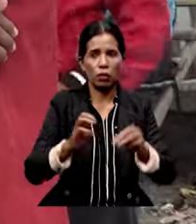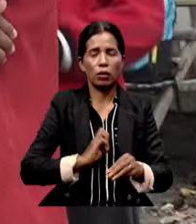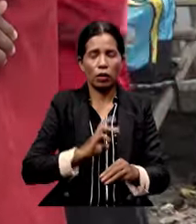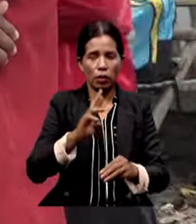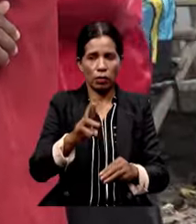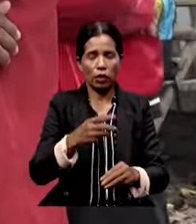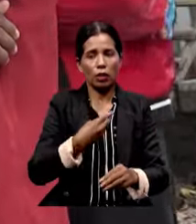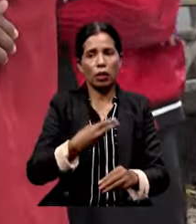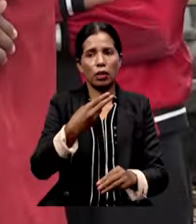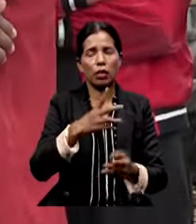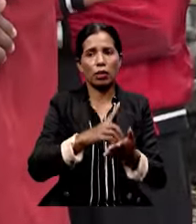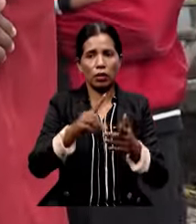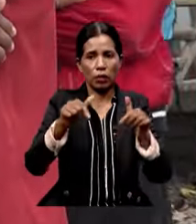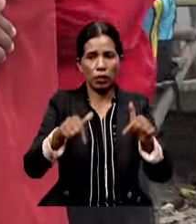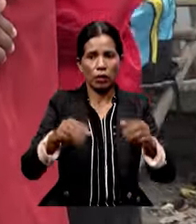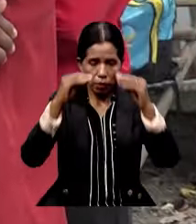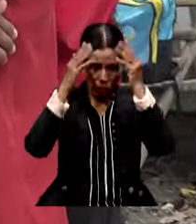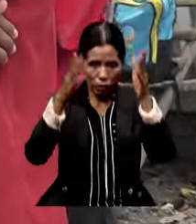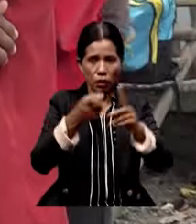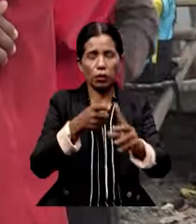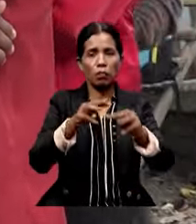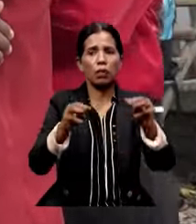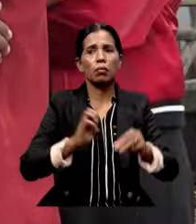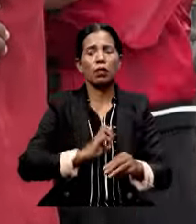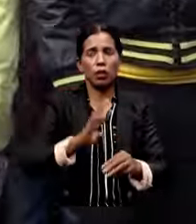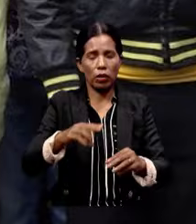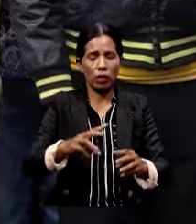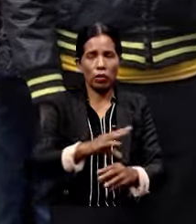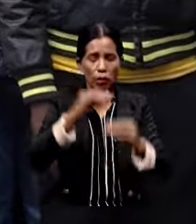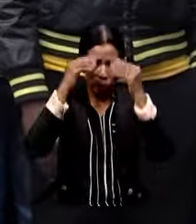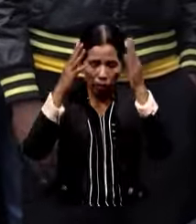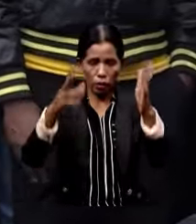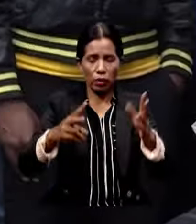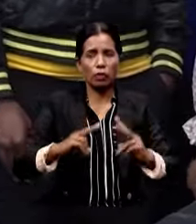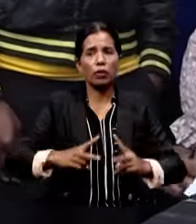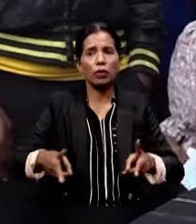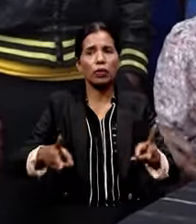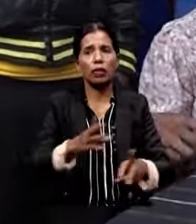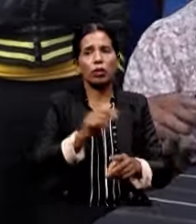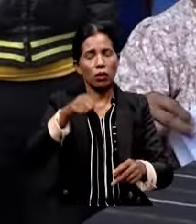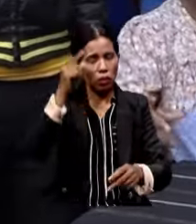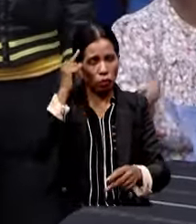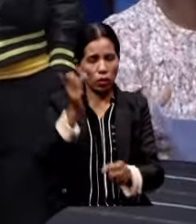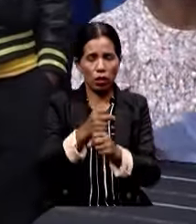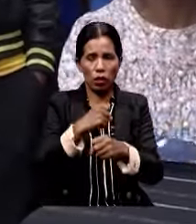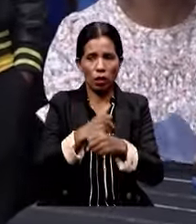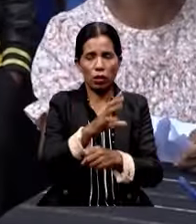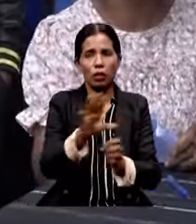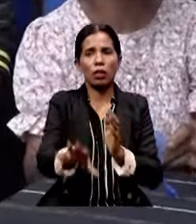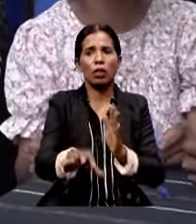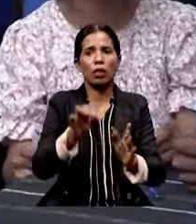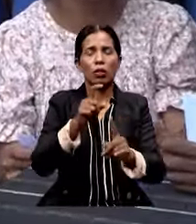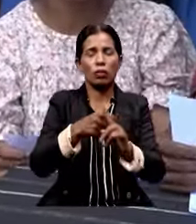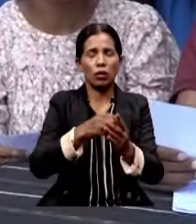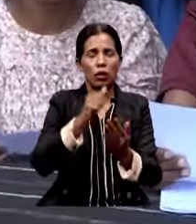semana, né. Tu il professor voluntario sira usi municipio Hermera ne, professor voluntario no reclamante sira ne be, ma governo anterior halona selesaun, ia fulan